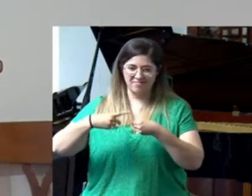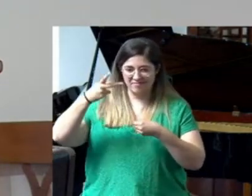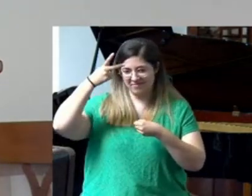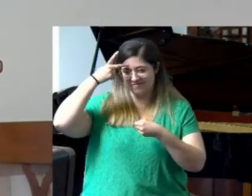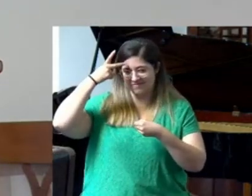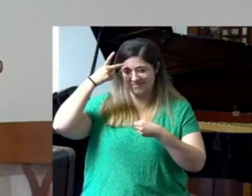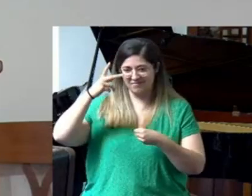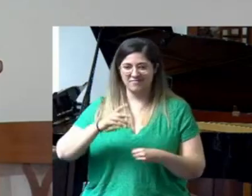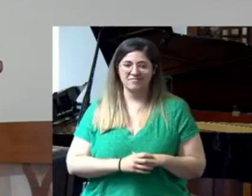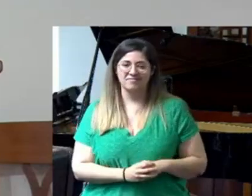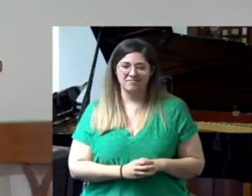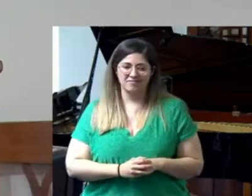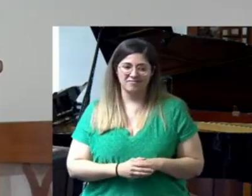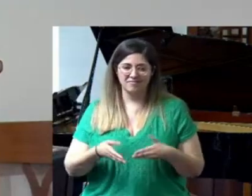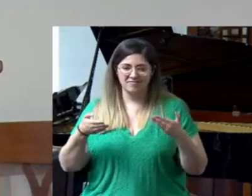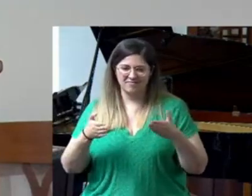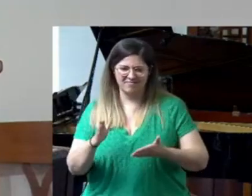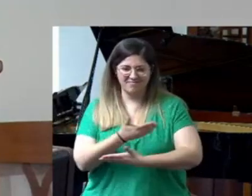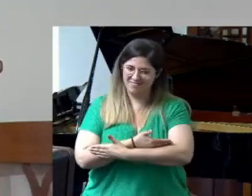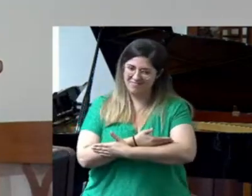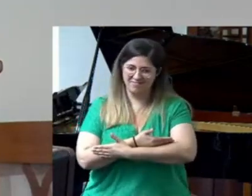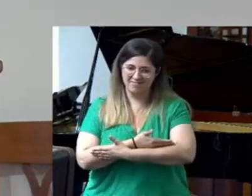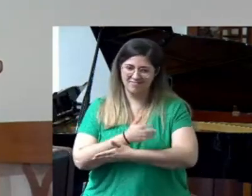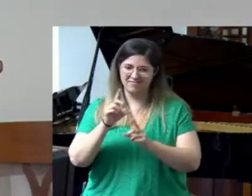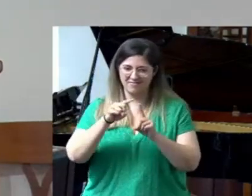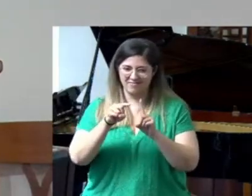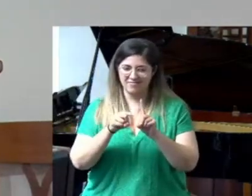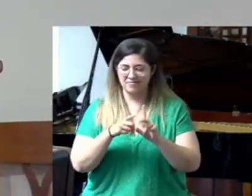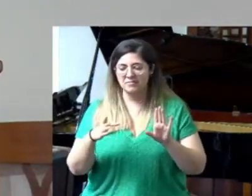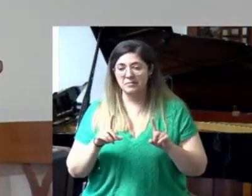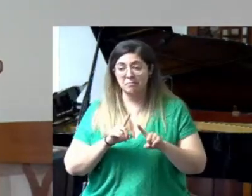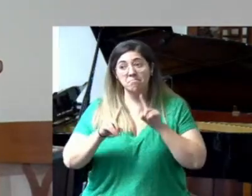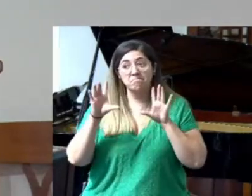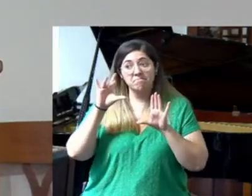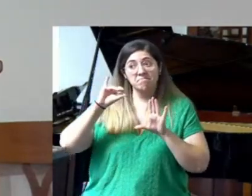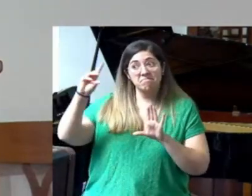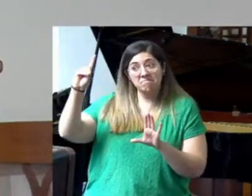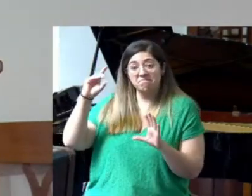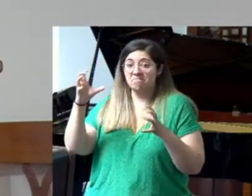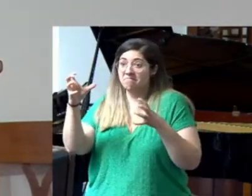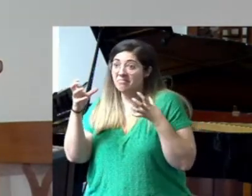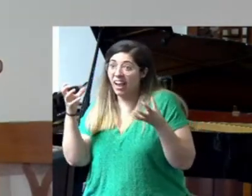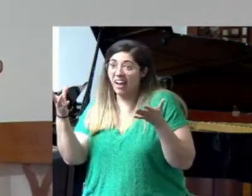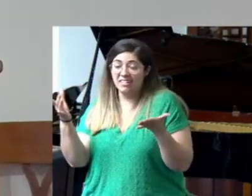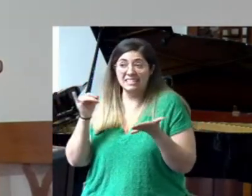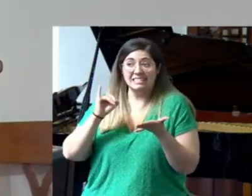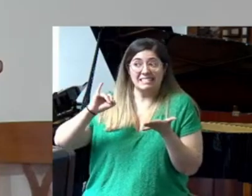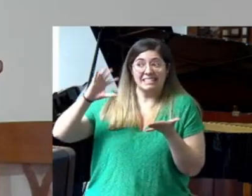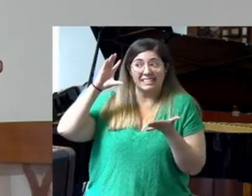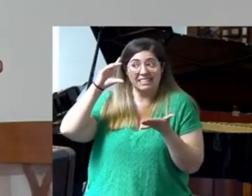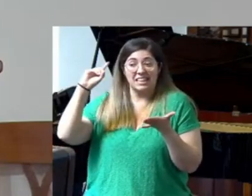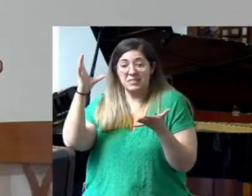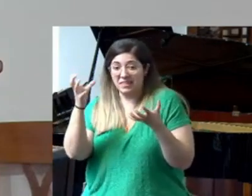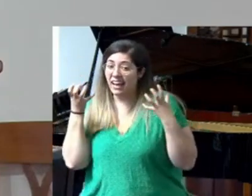ter o bebê deles lá. Mas ainda assim eles têm que dizer: se Deus quiser. Ainda